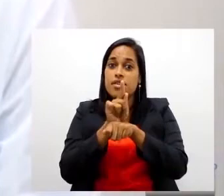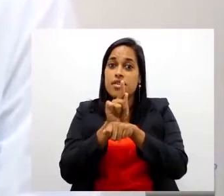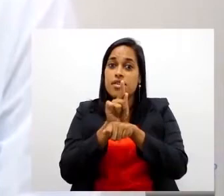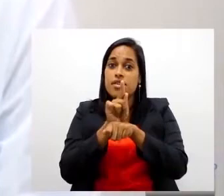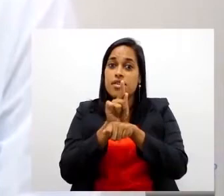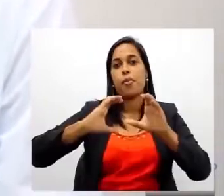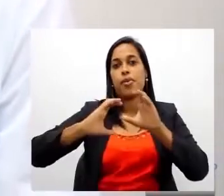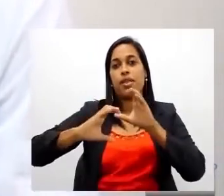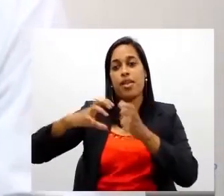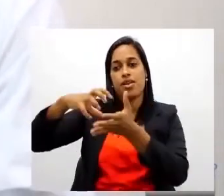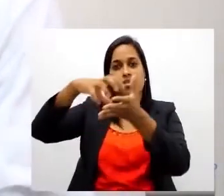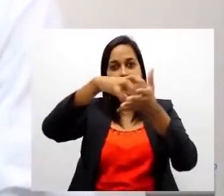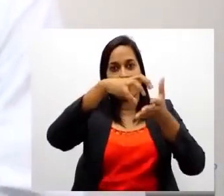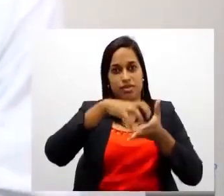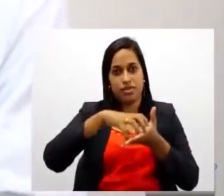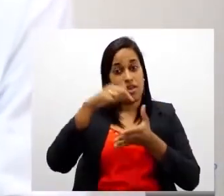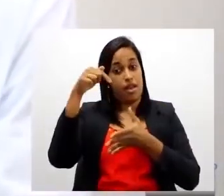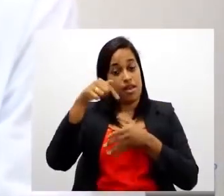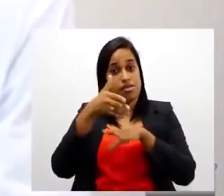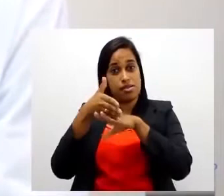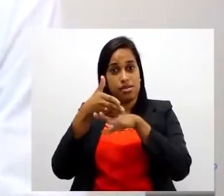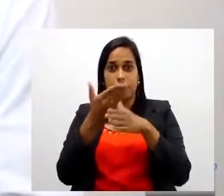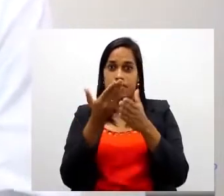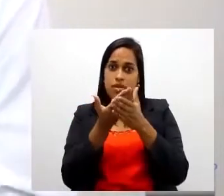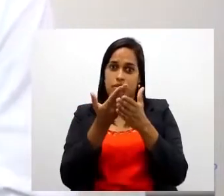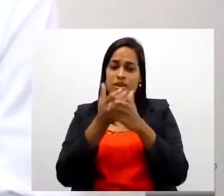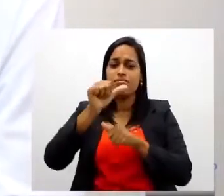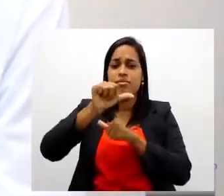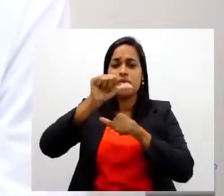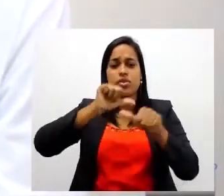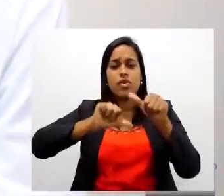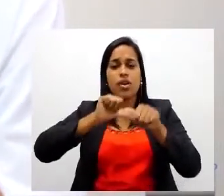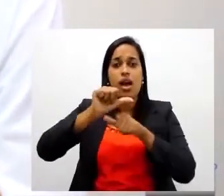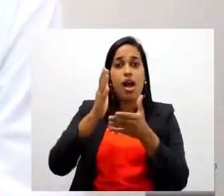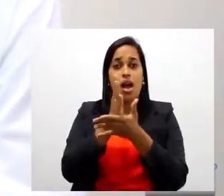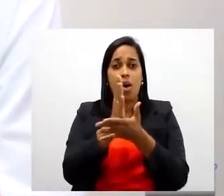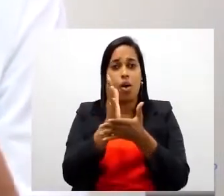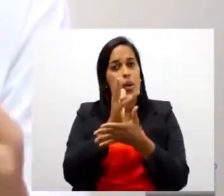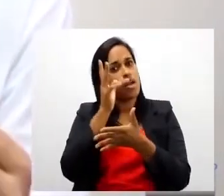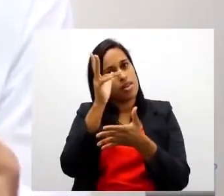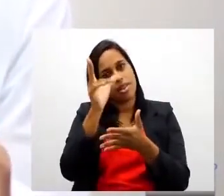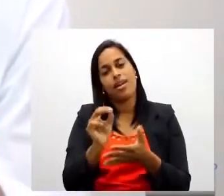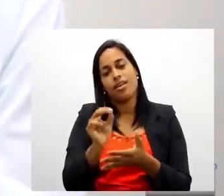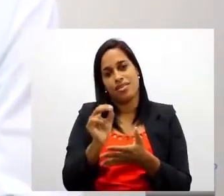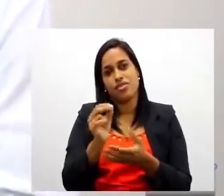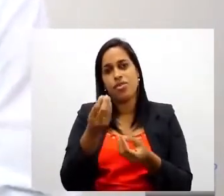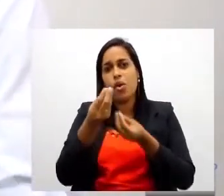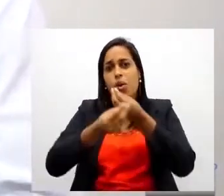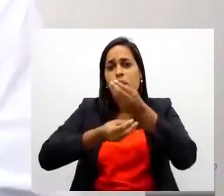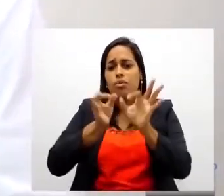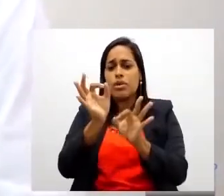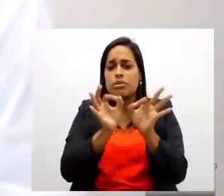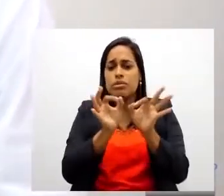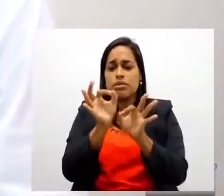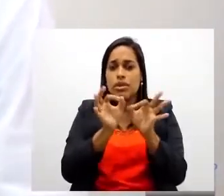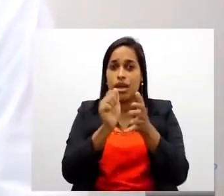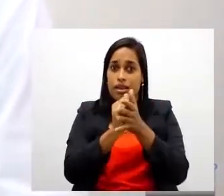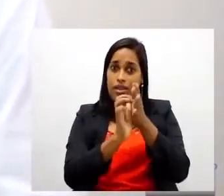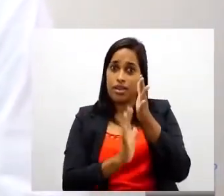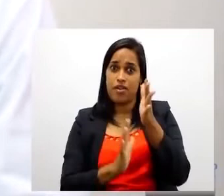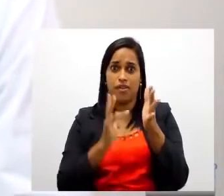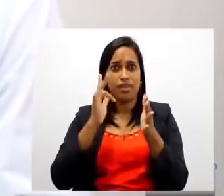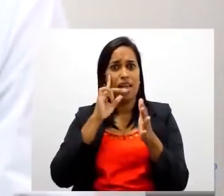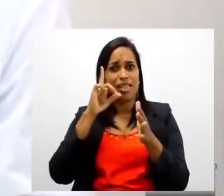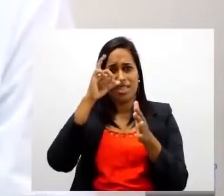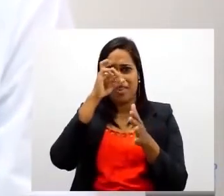para cima. Nessa videoaula a gente vai trocar algumas ideias sobre como nos prepararmos para essa tarefa difícil que